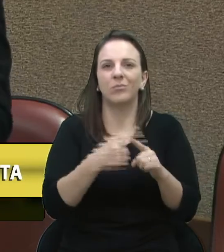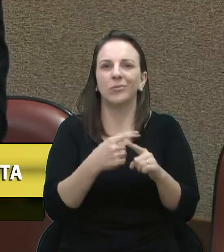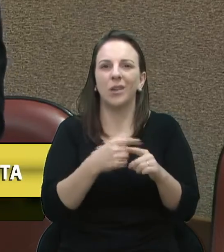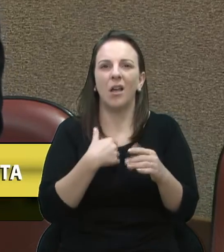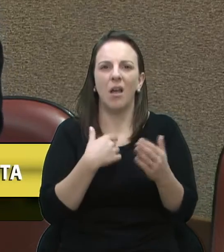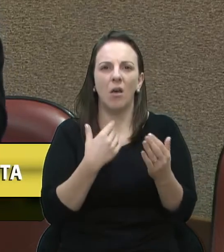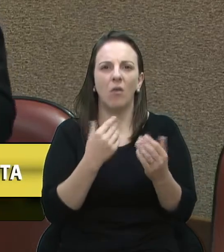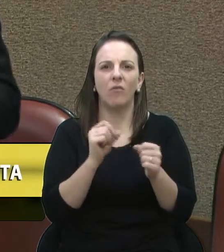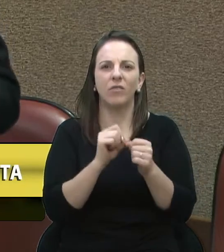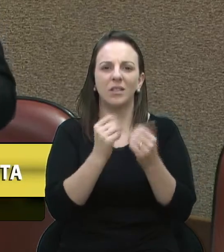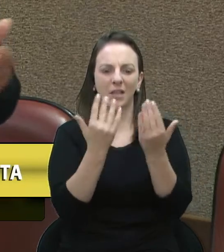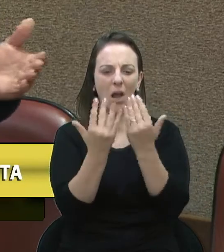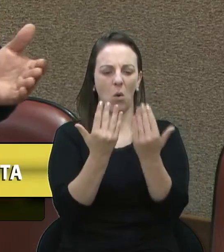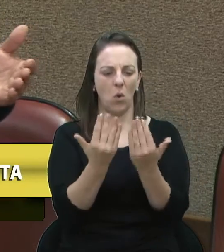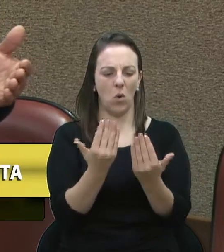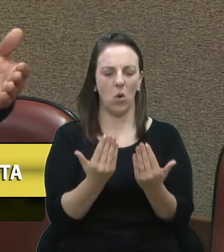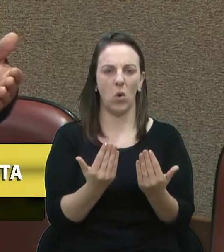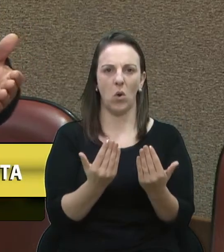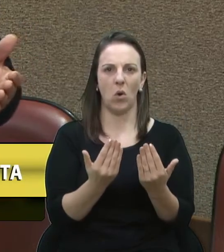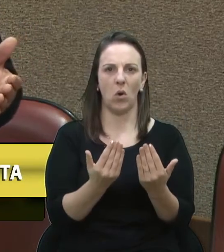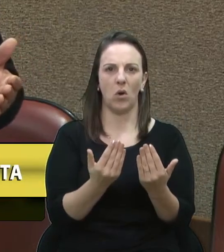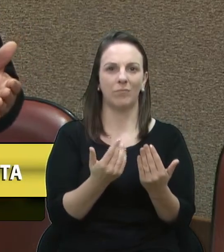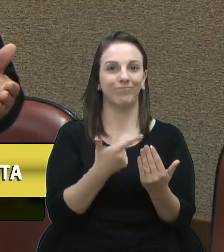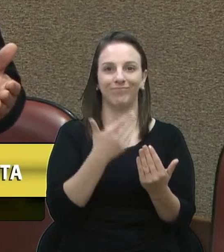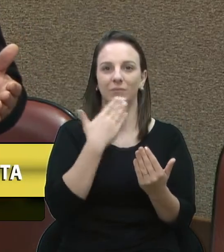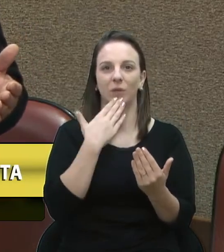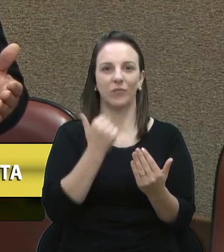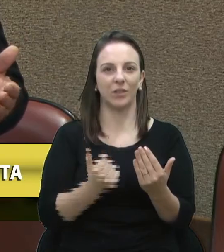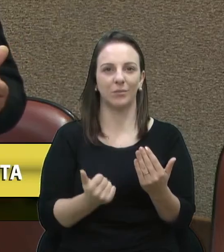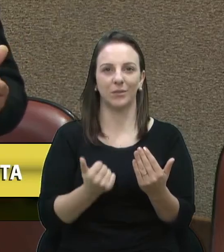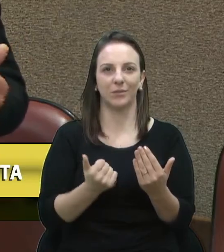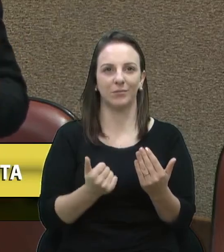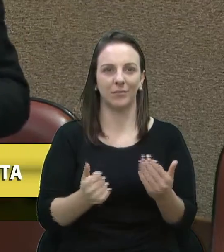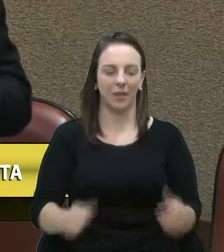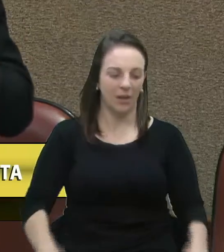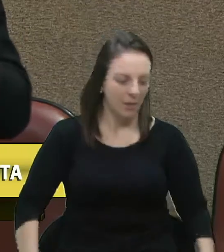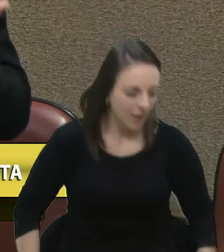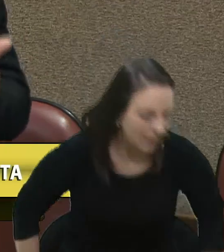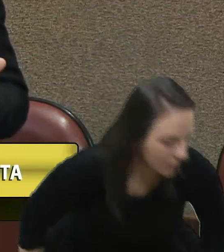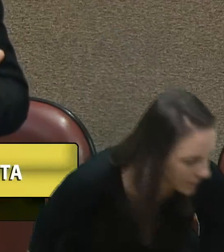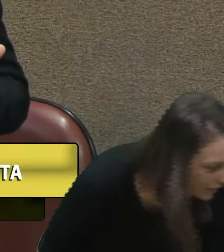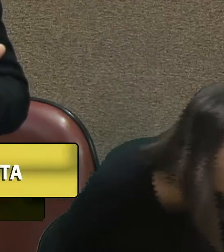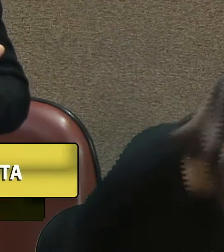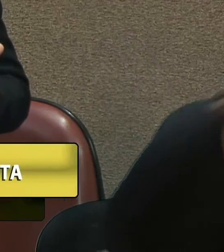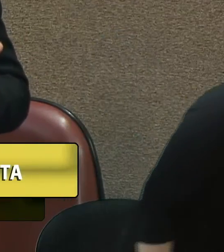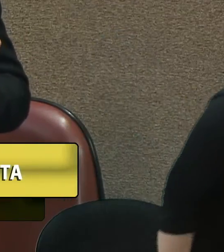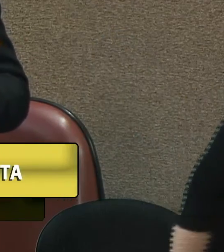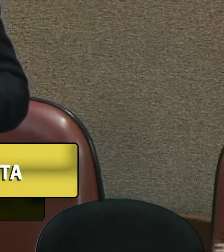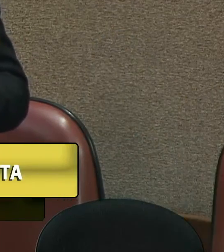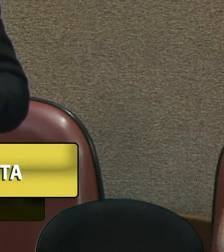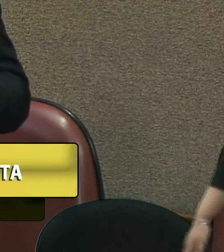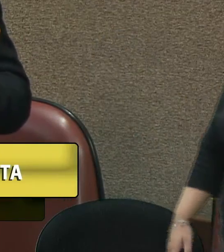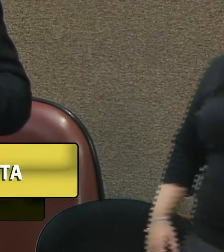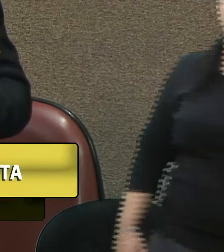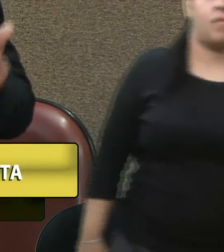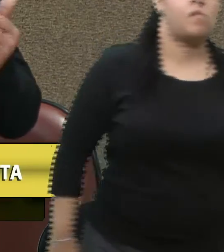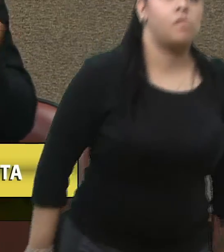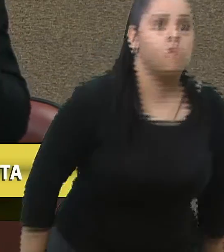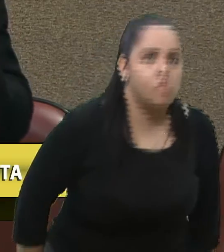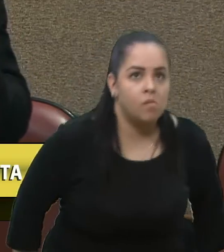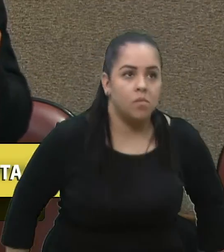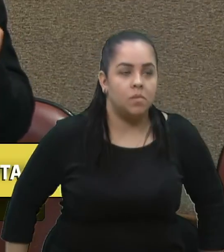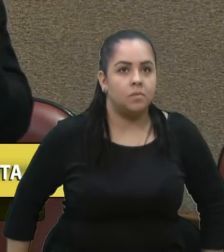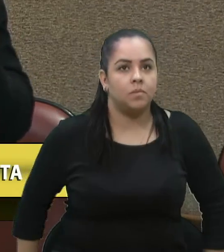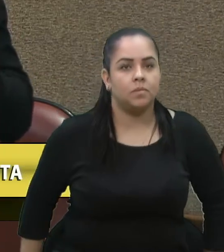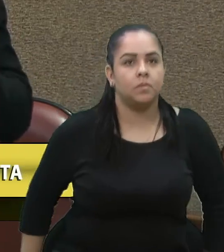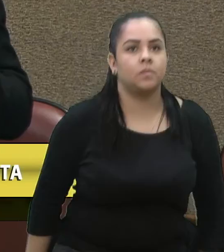e os contra e cheguei à conclusão que não valia a pena. Que fazer um investimento da forma que a Visate fez